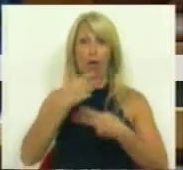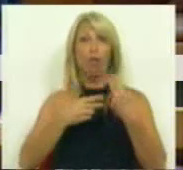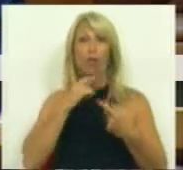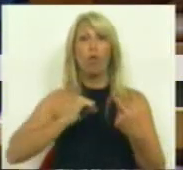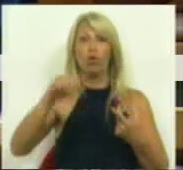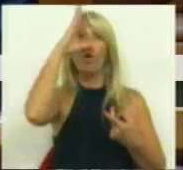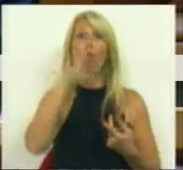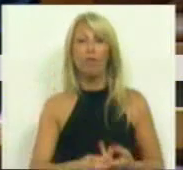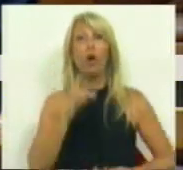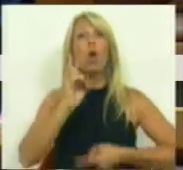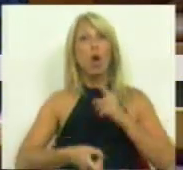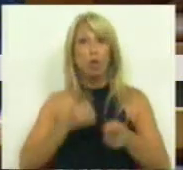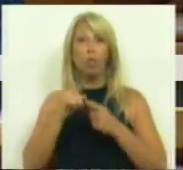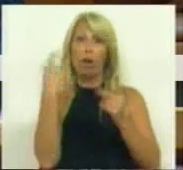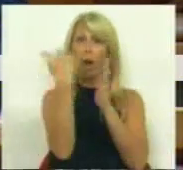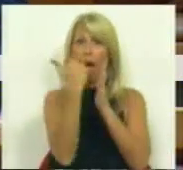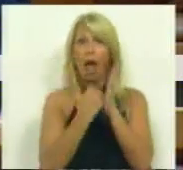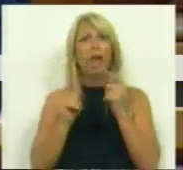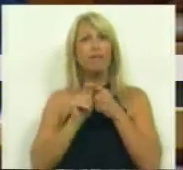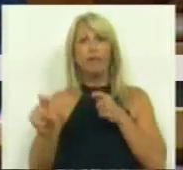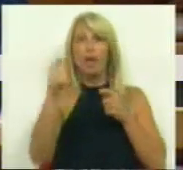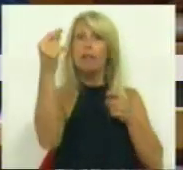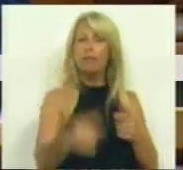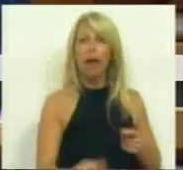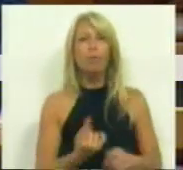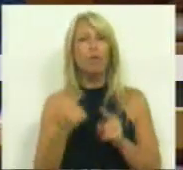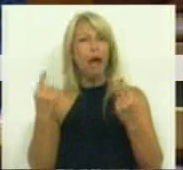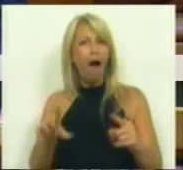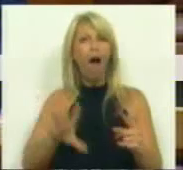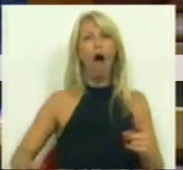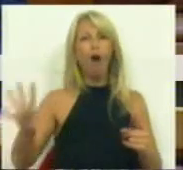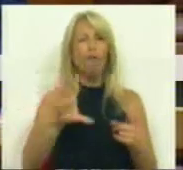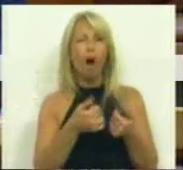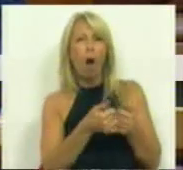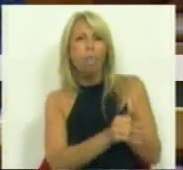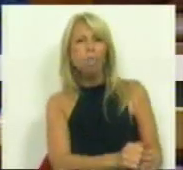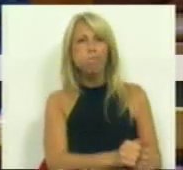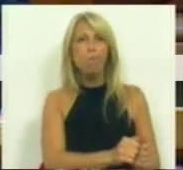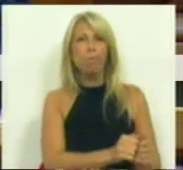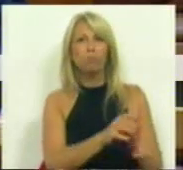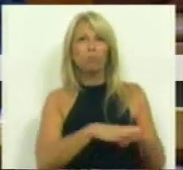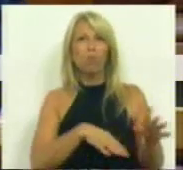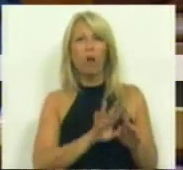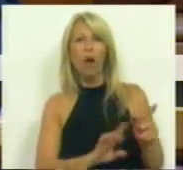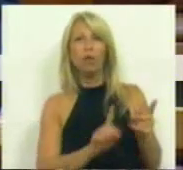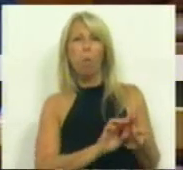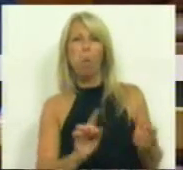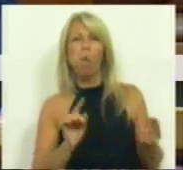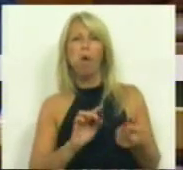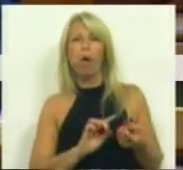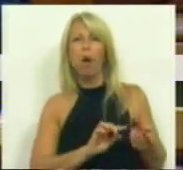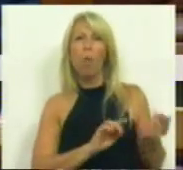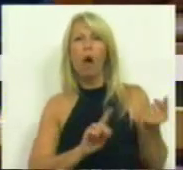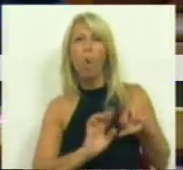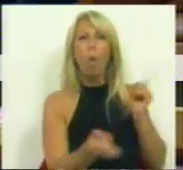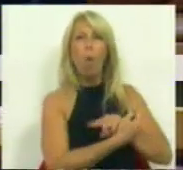obrigações constitucionalmente definidas. Porque há aqui, de forma sorrateira, uma subversão dos princípios constitucionais e